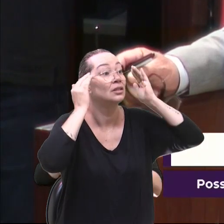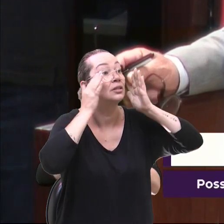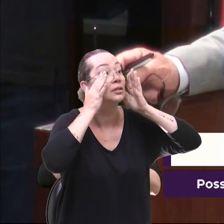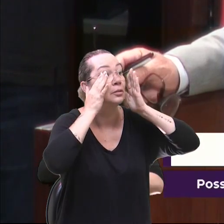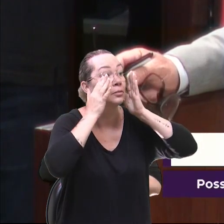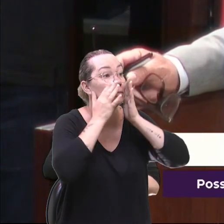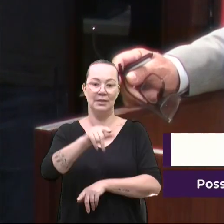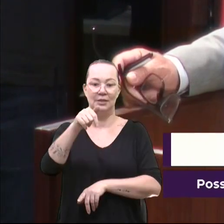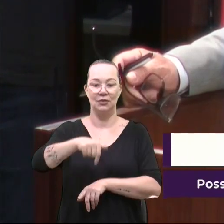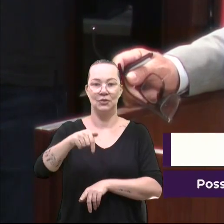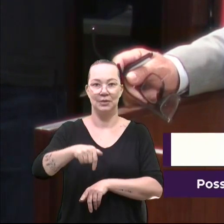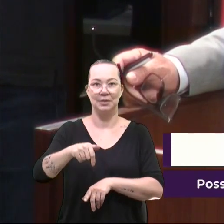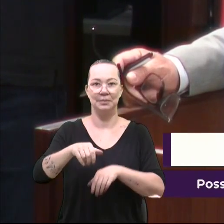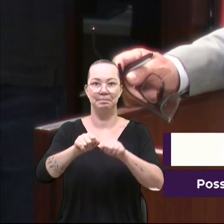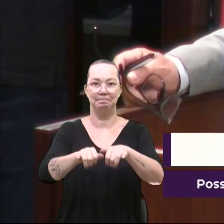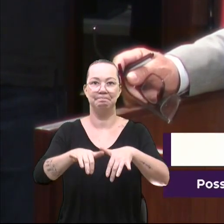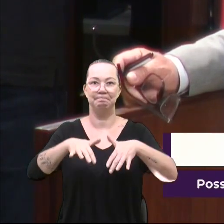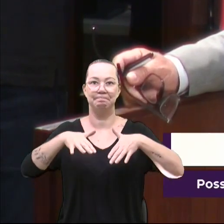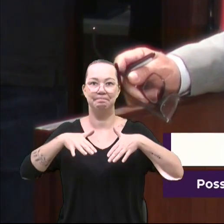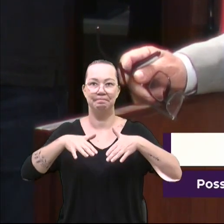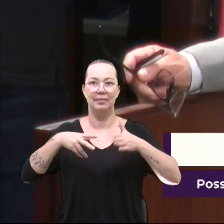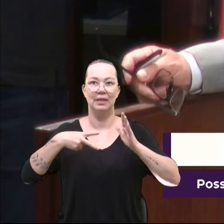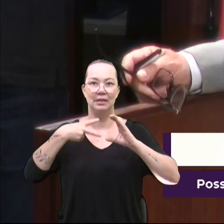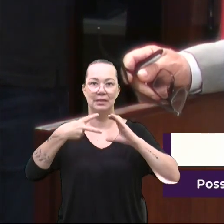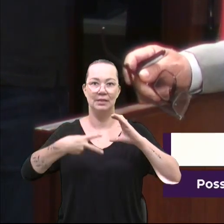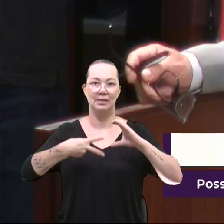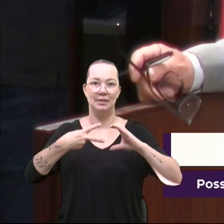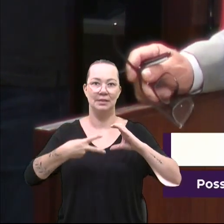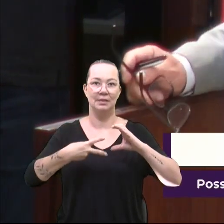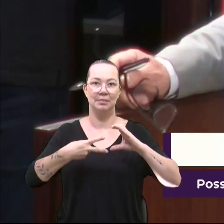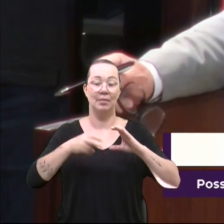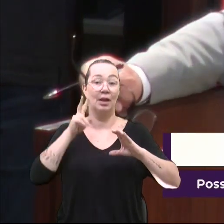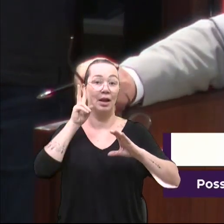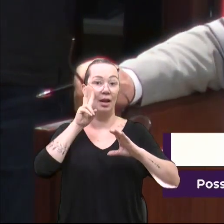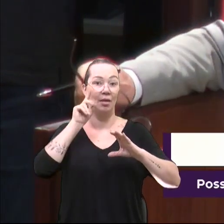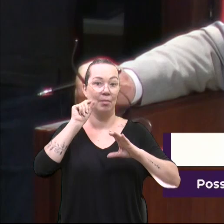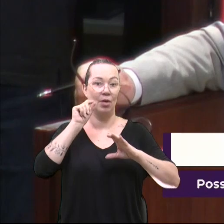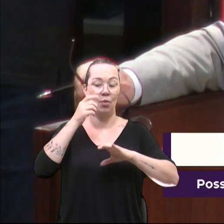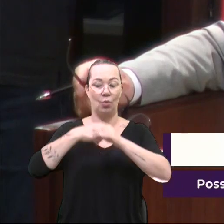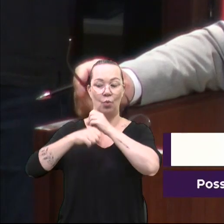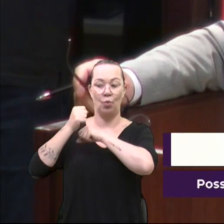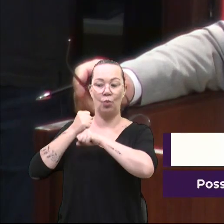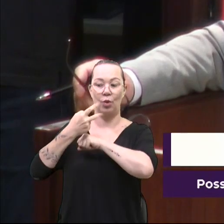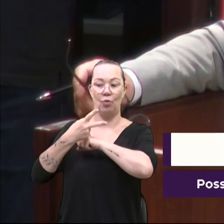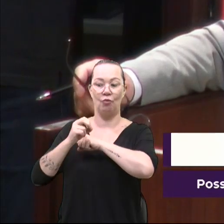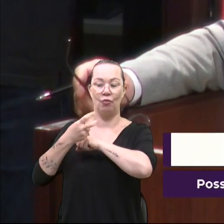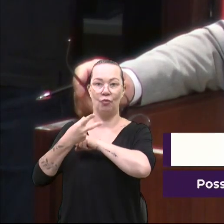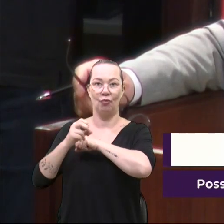PSDB. Aliás, lembrar que em 2020,